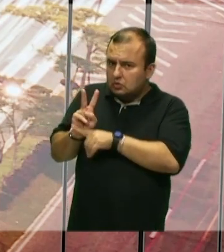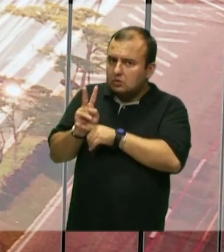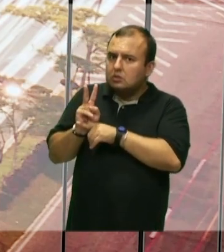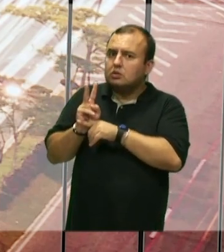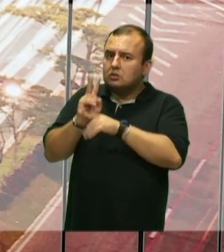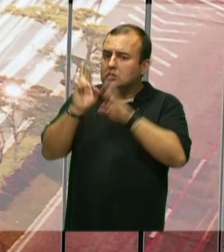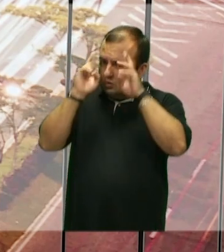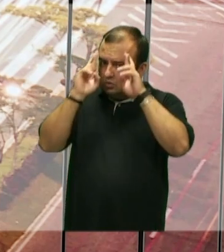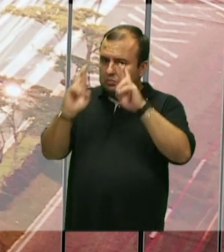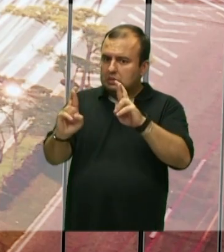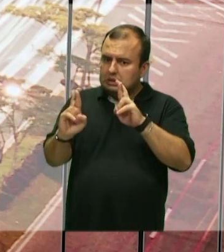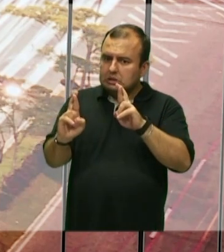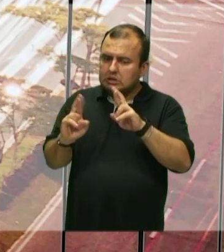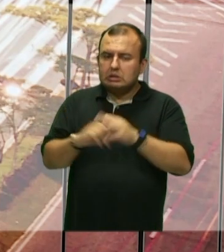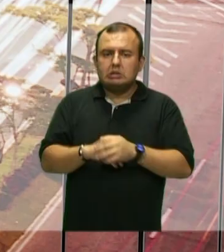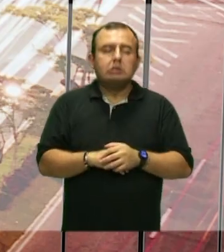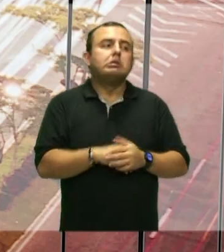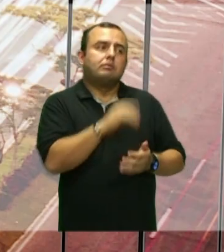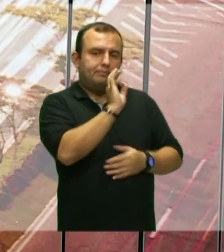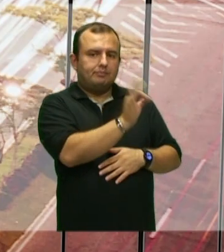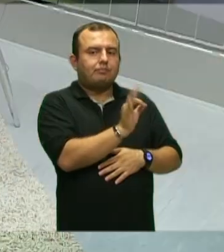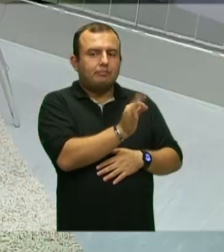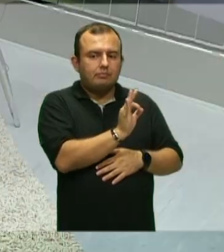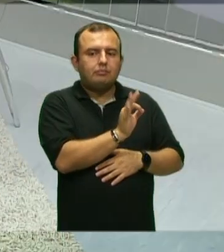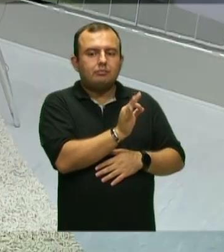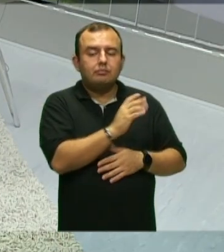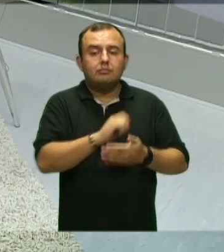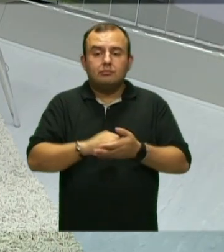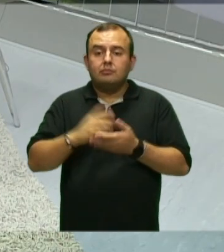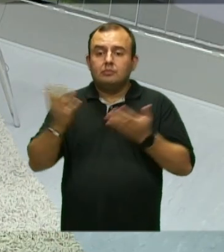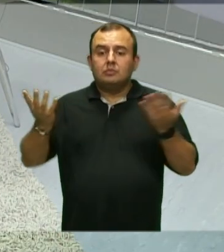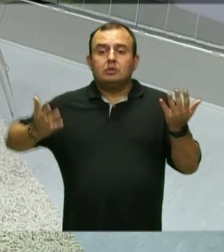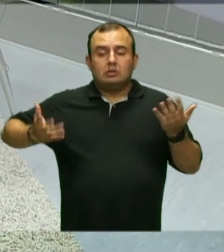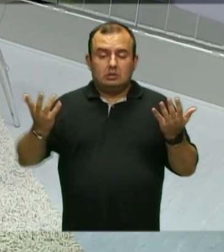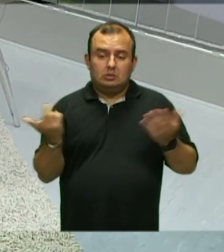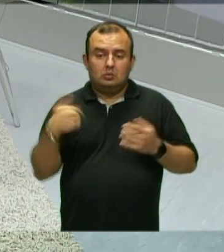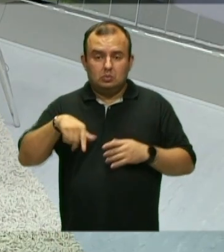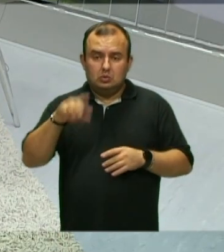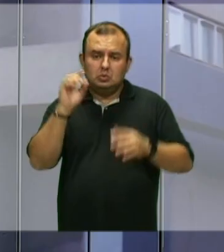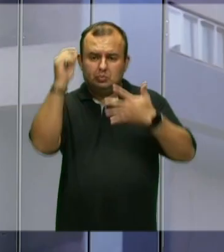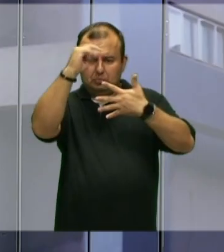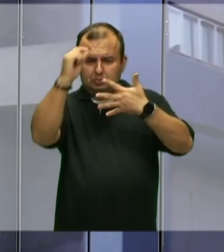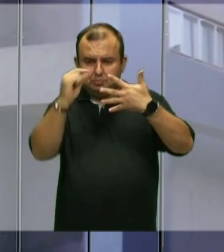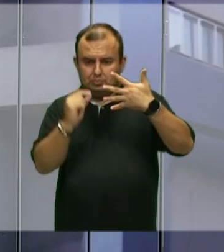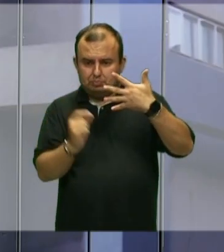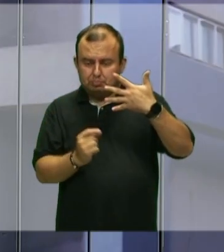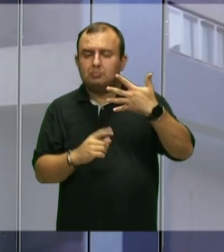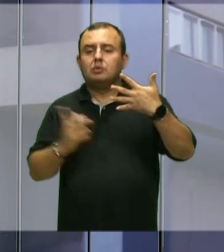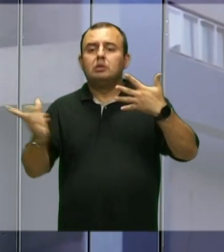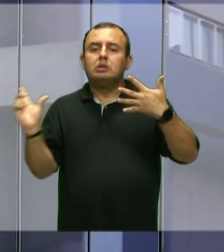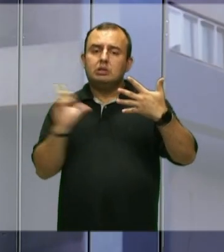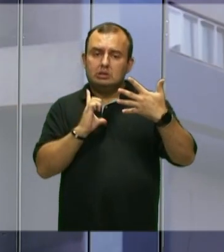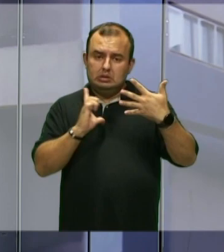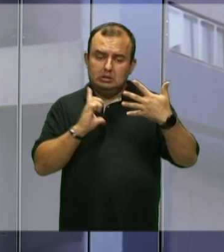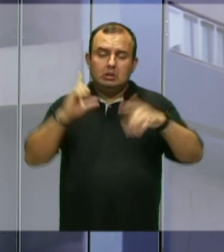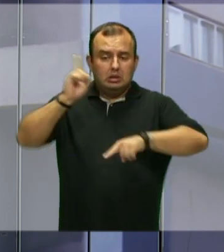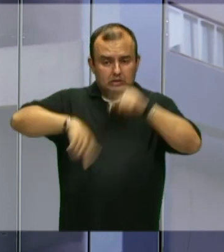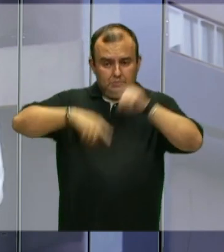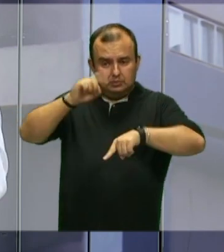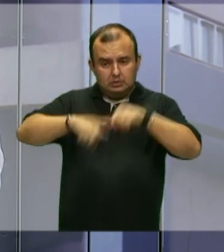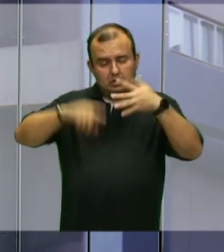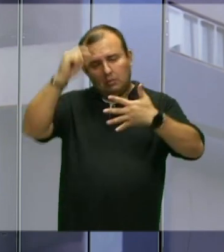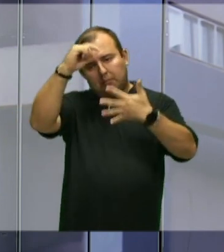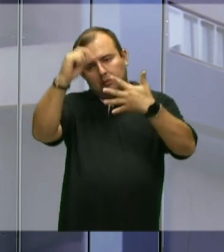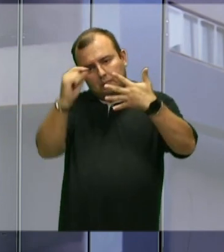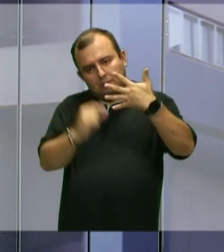mais respeitadas, não é? Justamente, é nesse sentido que eu falo. Aqueles pontos assim, aquelas matérias